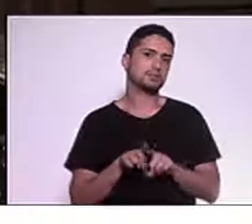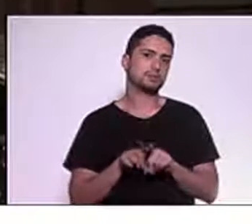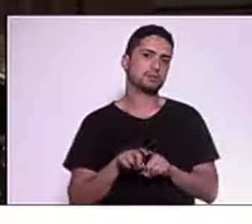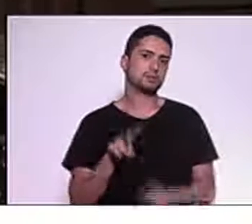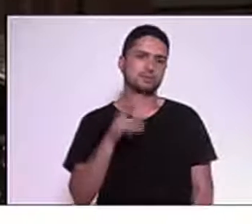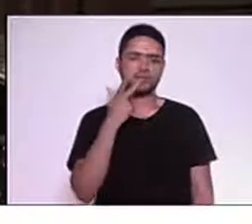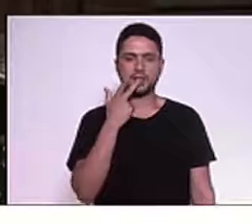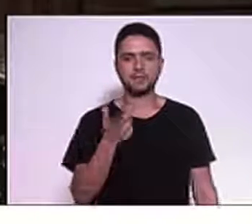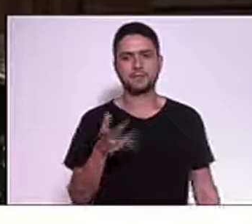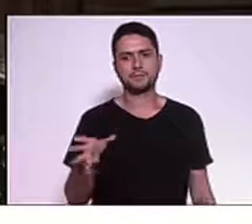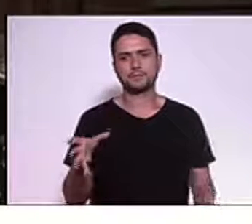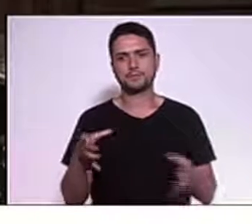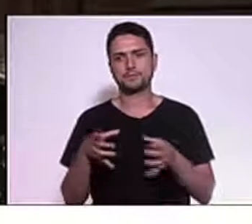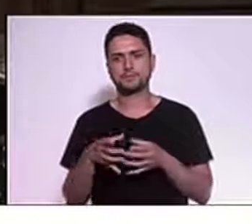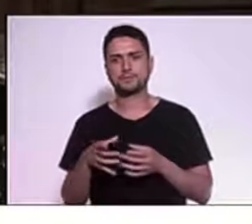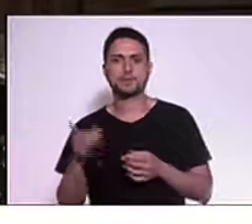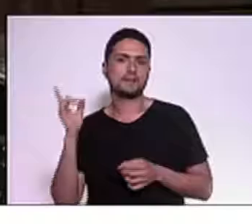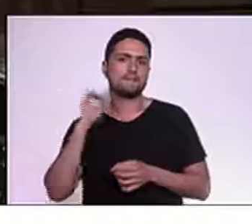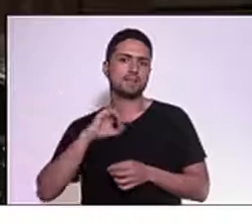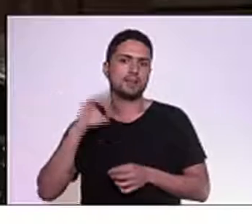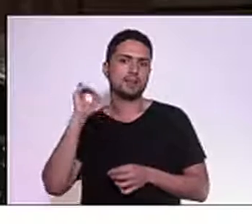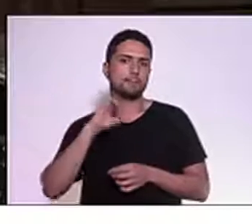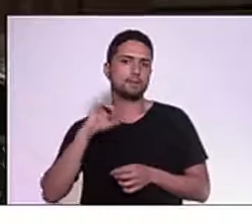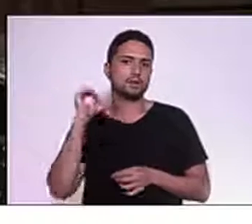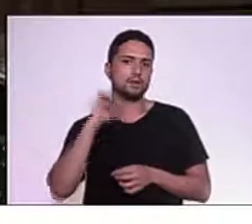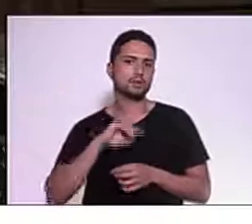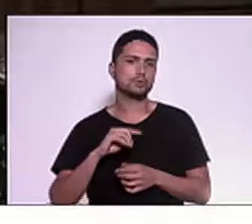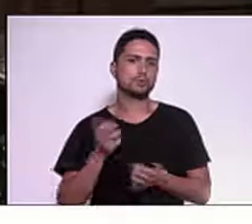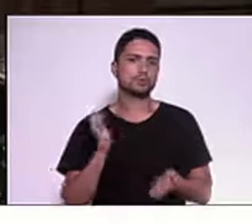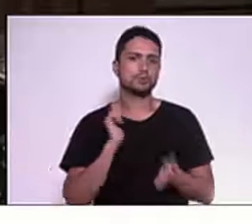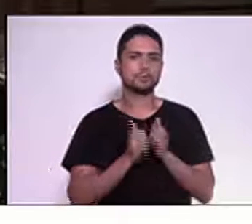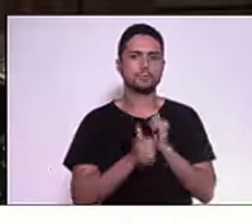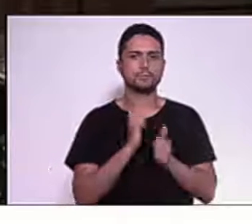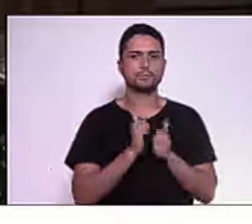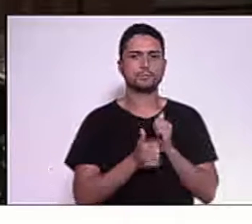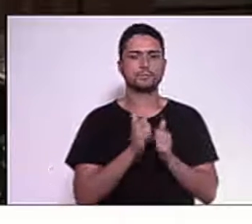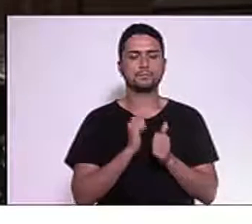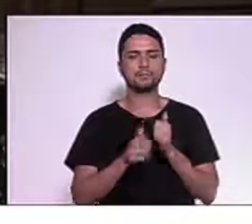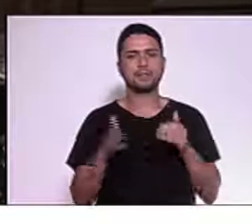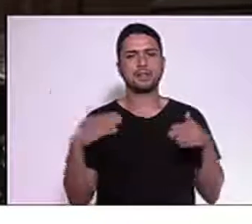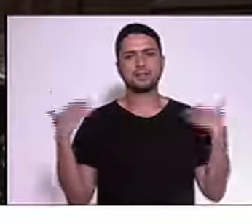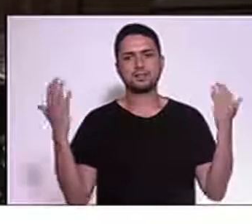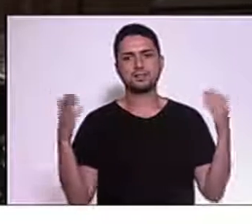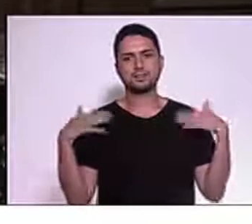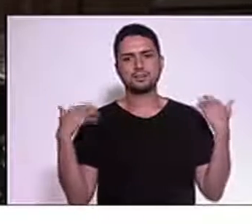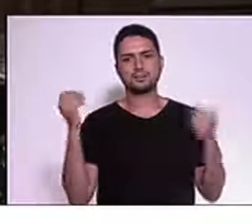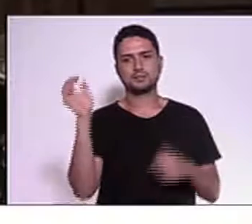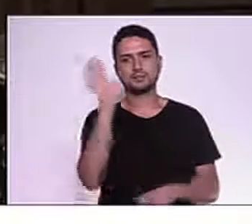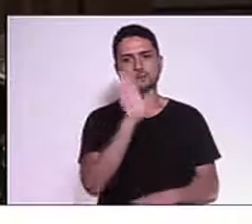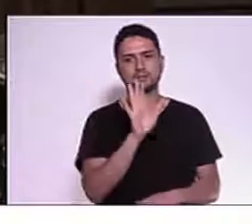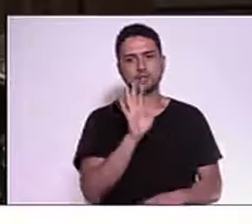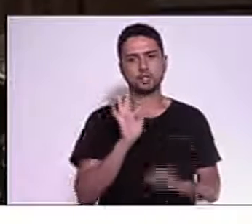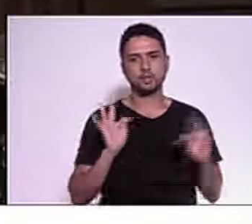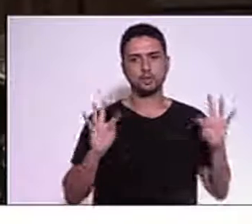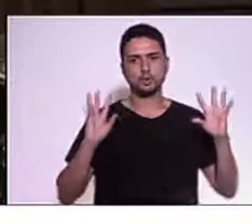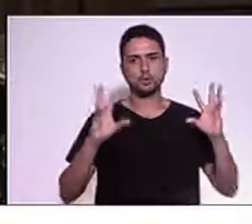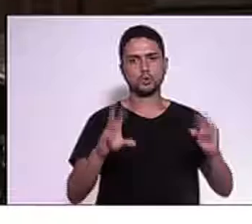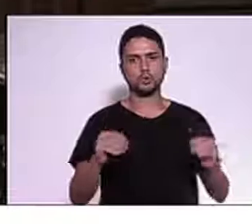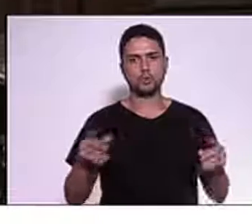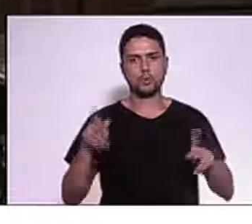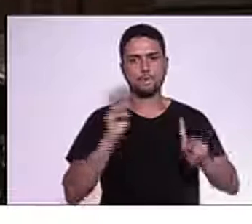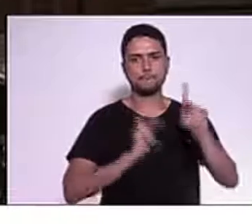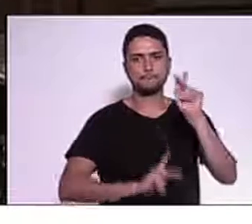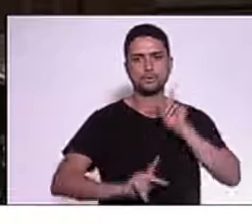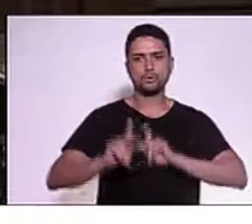do jogo do Flamengo, quando o Flamengo, para a alegria não só da nação rubro-negra, mas também para a alegria